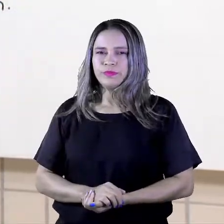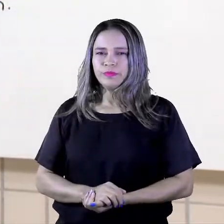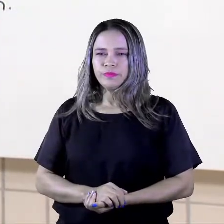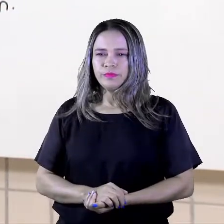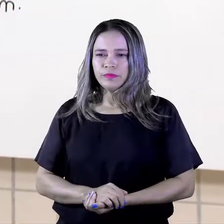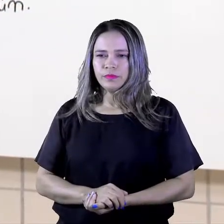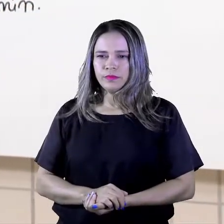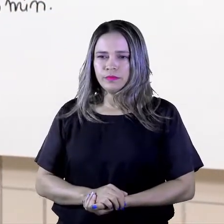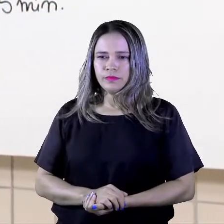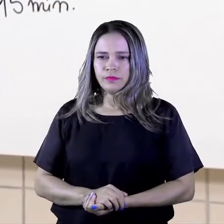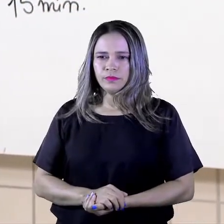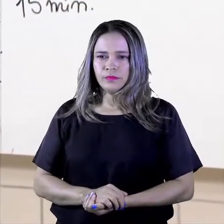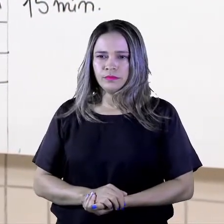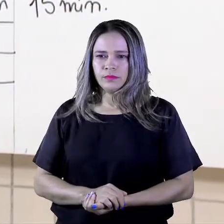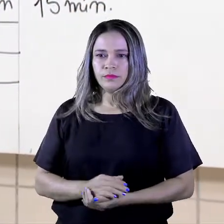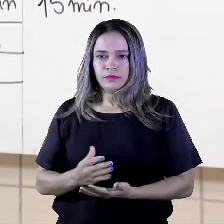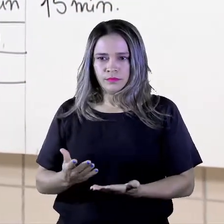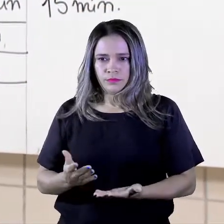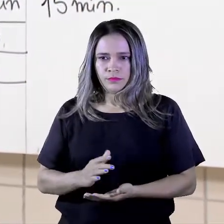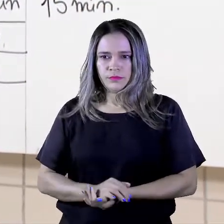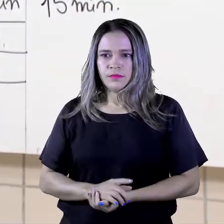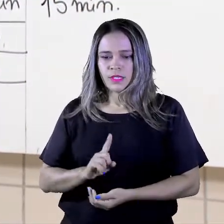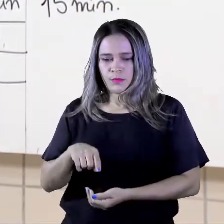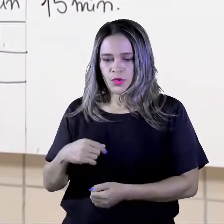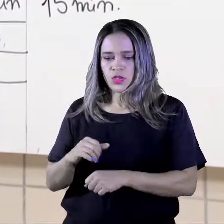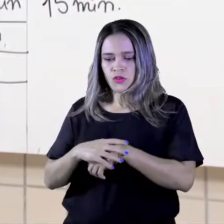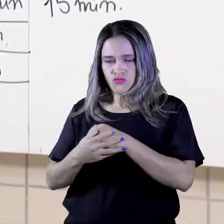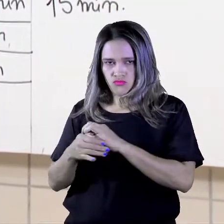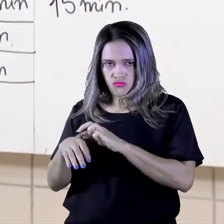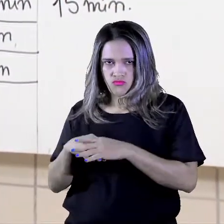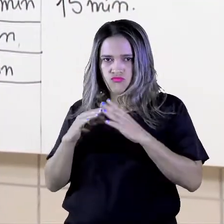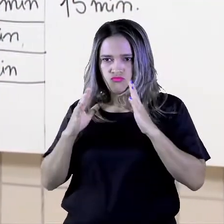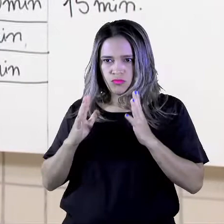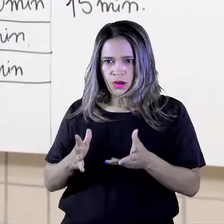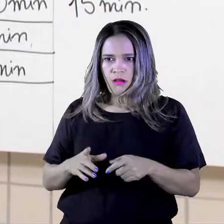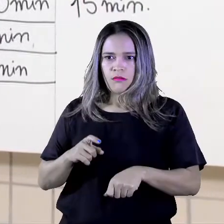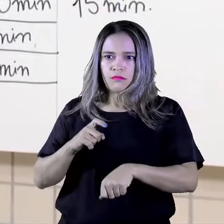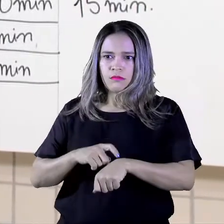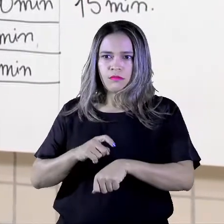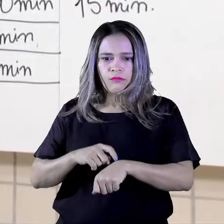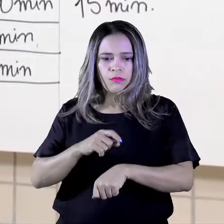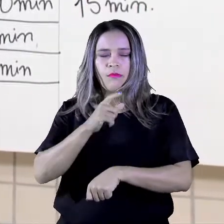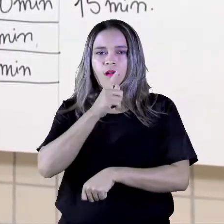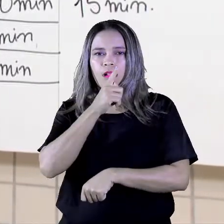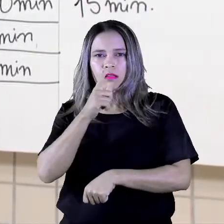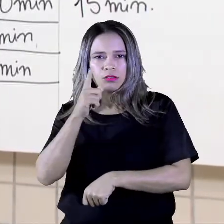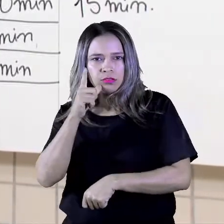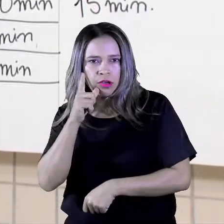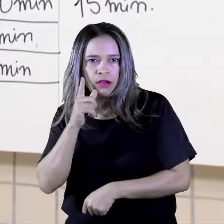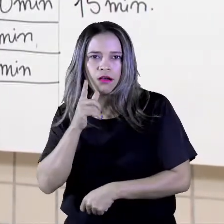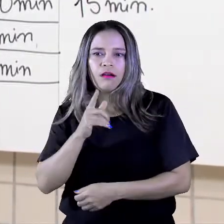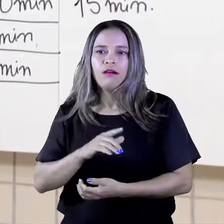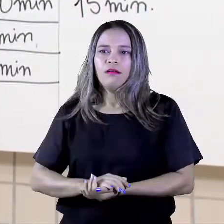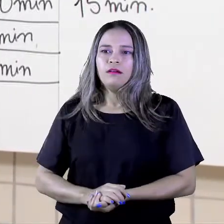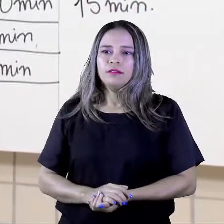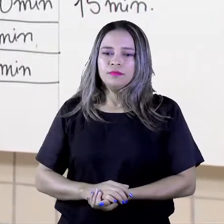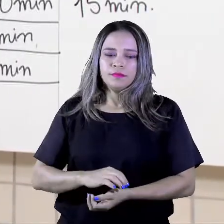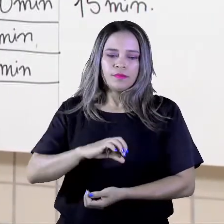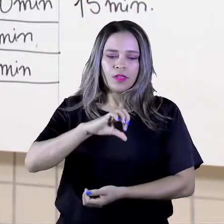minutos da minha aula, beleza? Depois que a gente lavou a mão, a gente teve um tempo para o lanche, né? Que durou